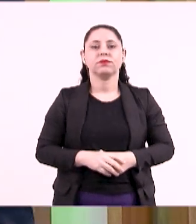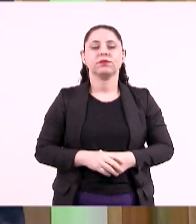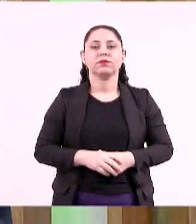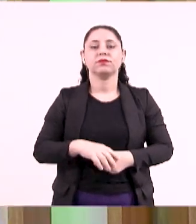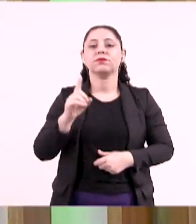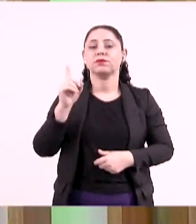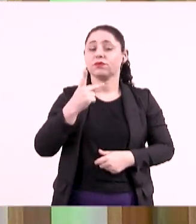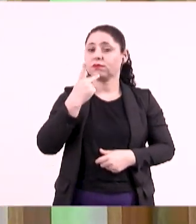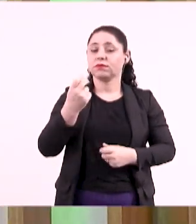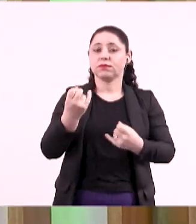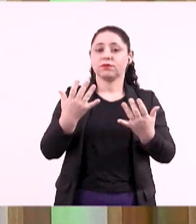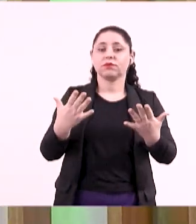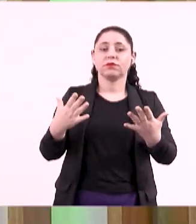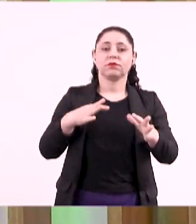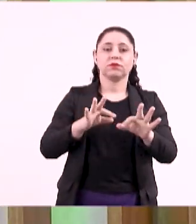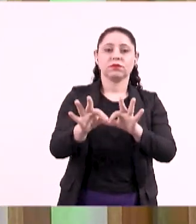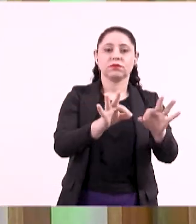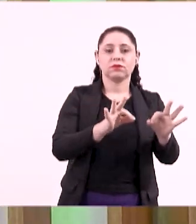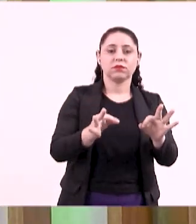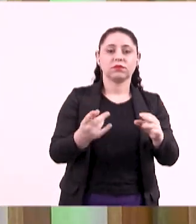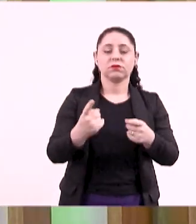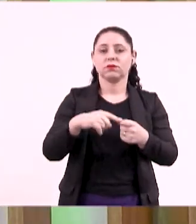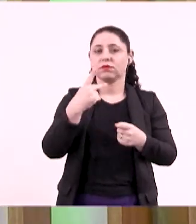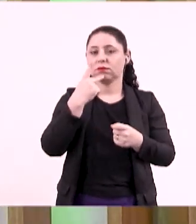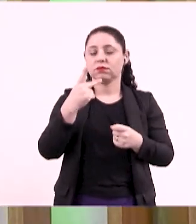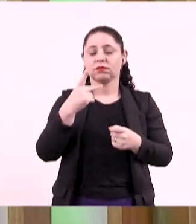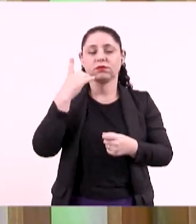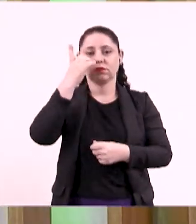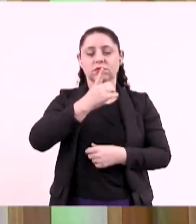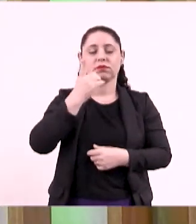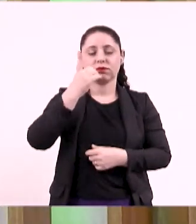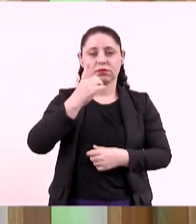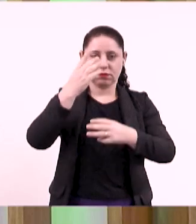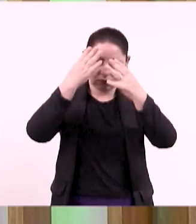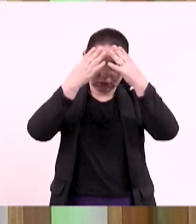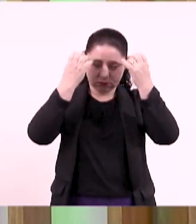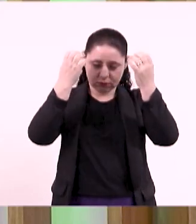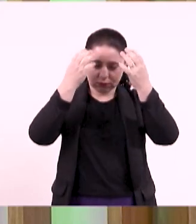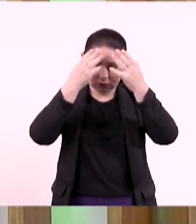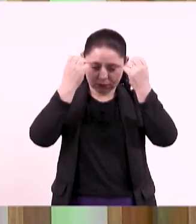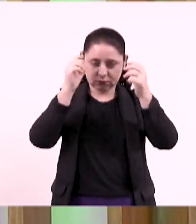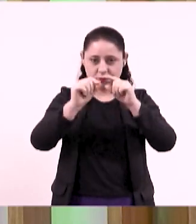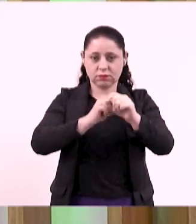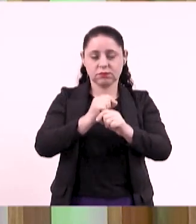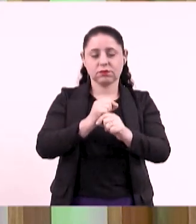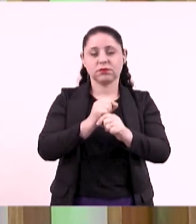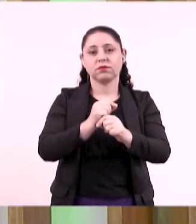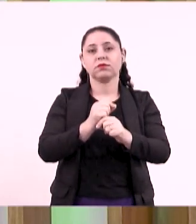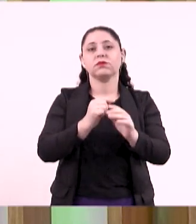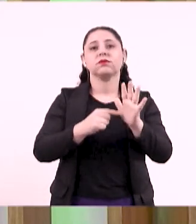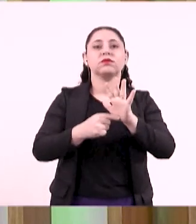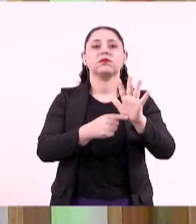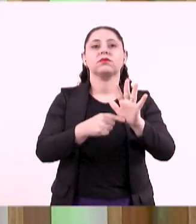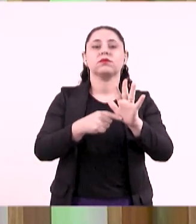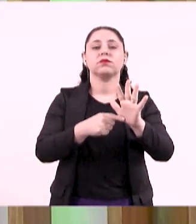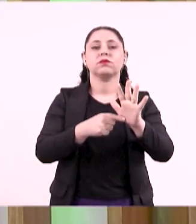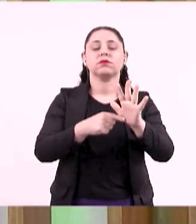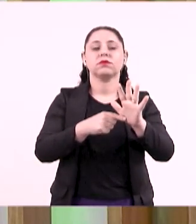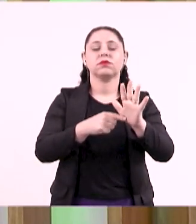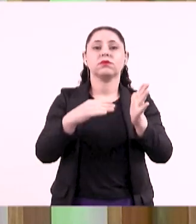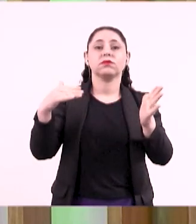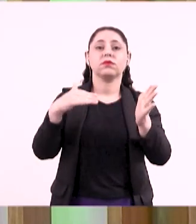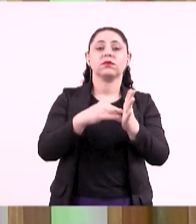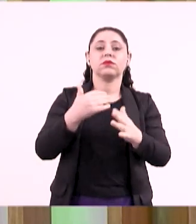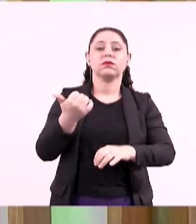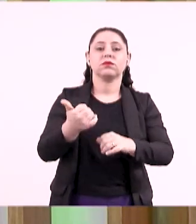Bom, como eu falei, a gente está preparando, então, recuperando essa fala do deputado Paulo Duarte, aqui para a gente exibir aqui no Redação Final. O